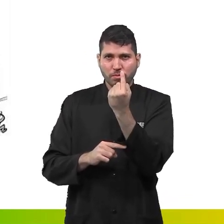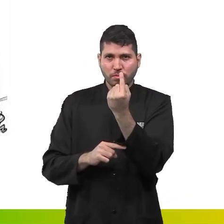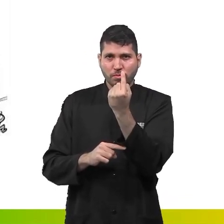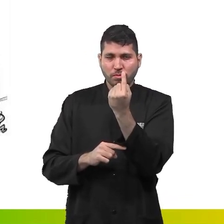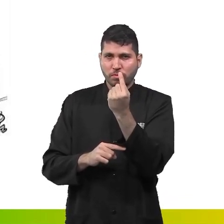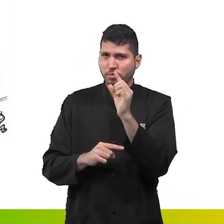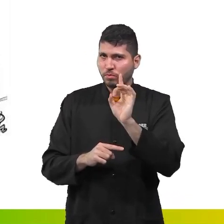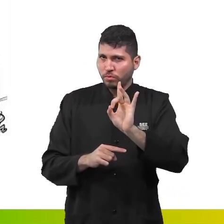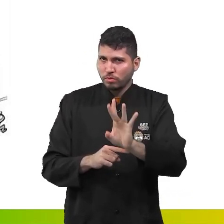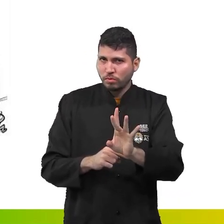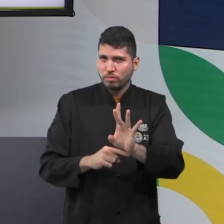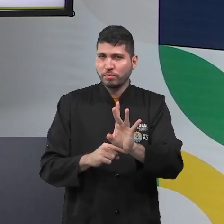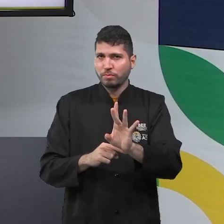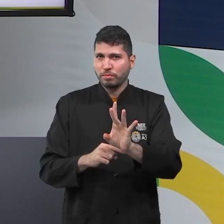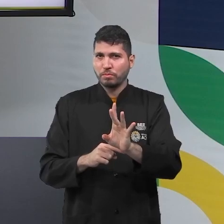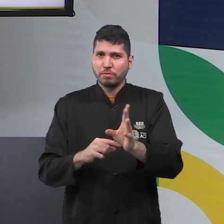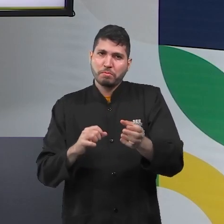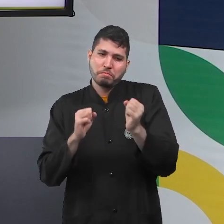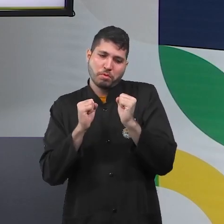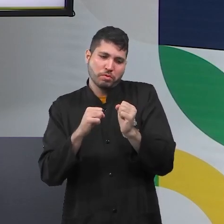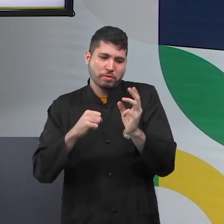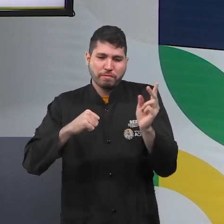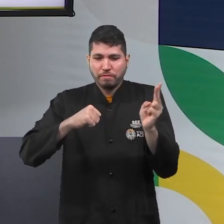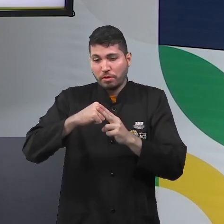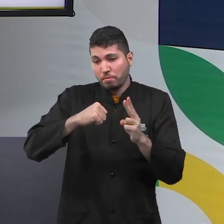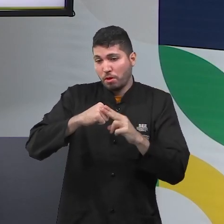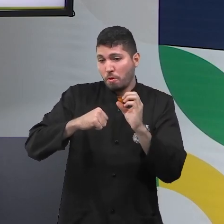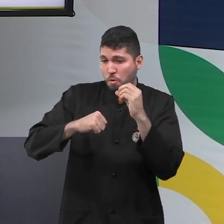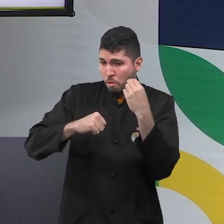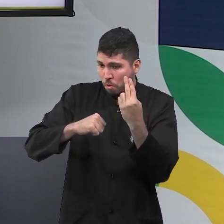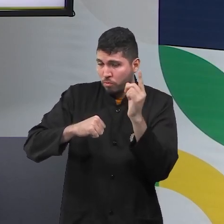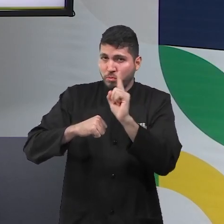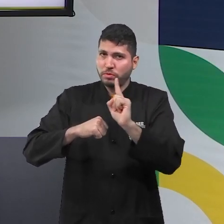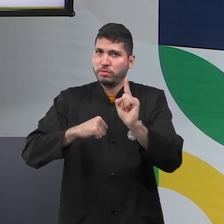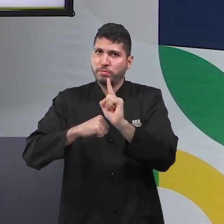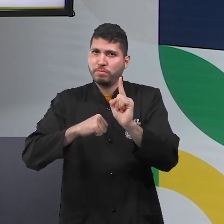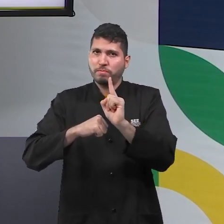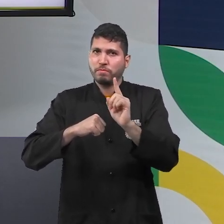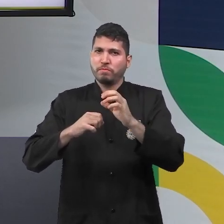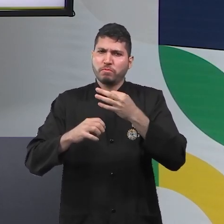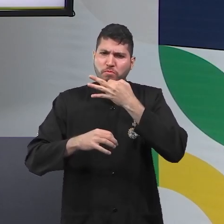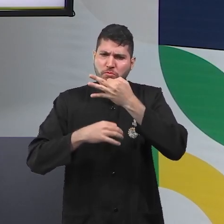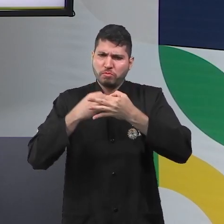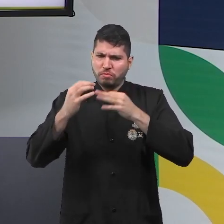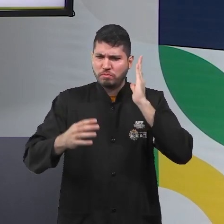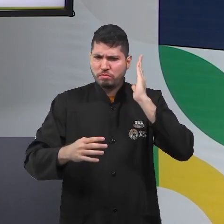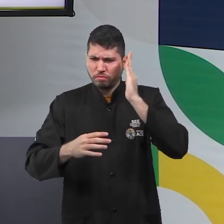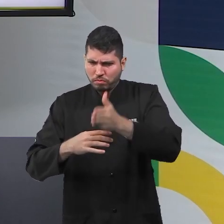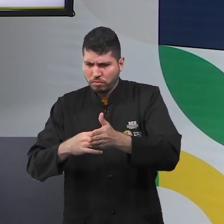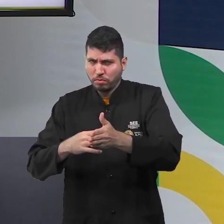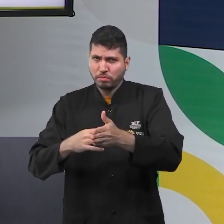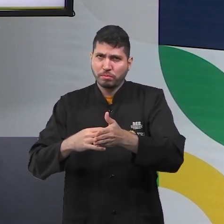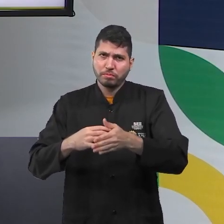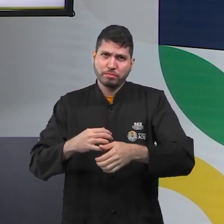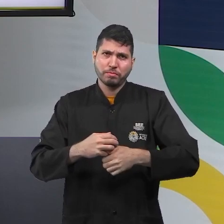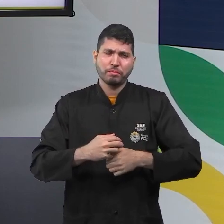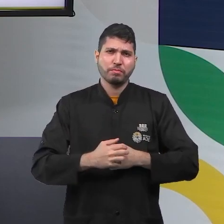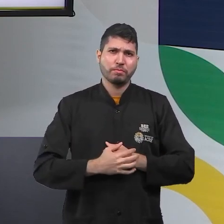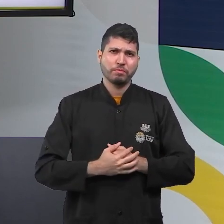elementos verbais e não verbais ali também, e uma crítica mais direta, ou seja, vai direto ao ponto,